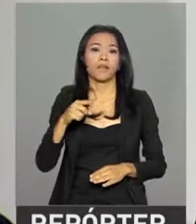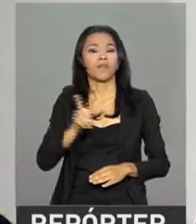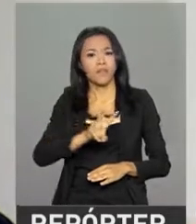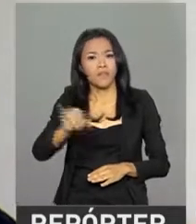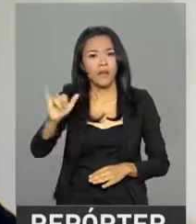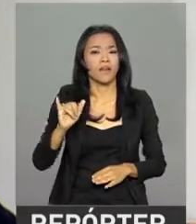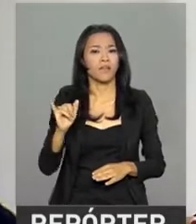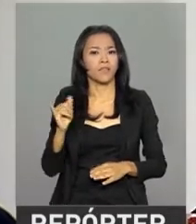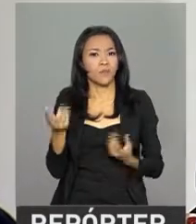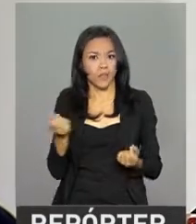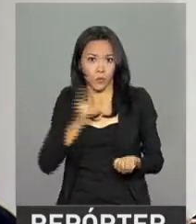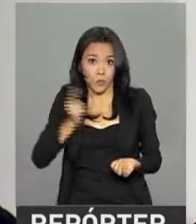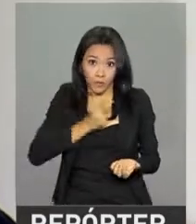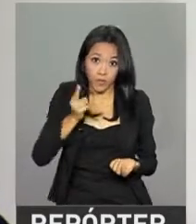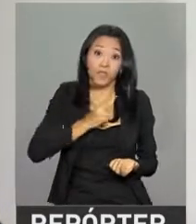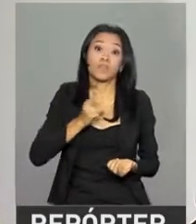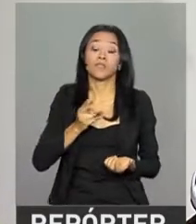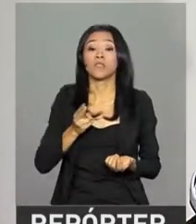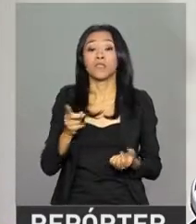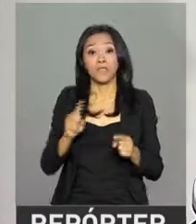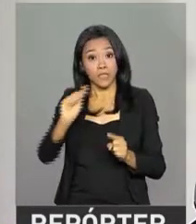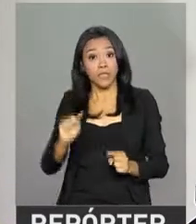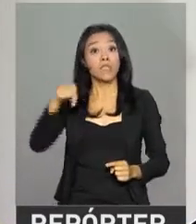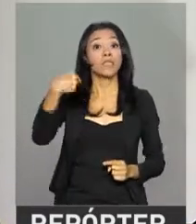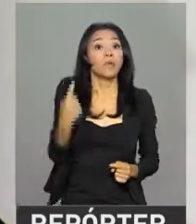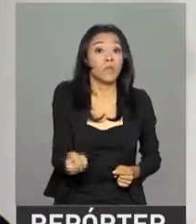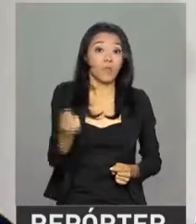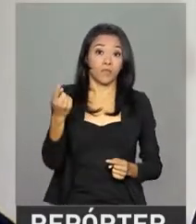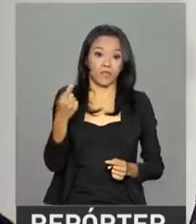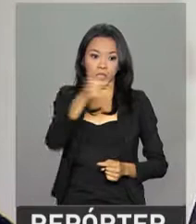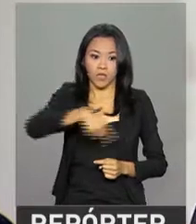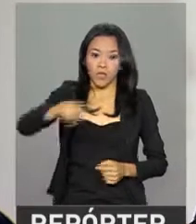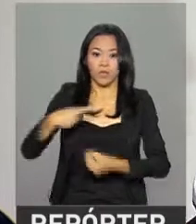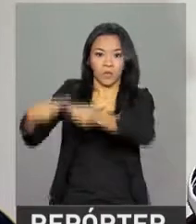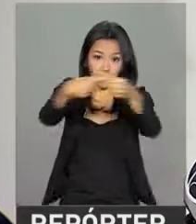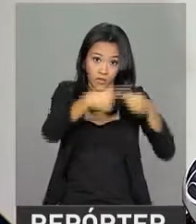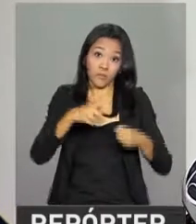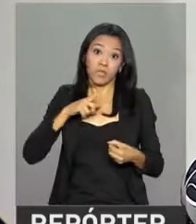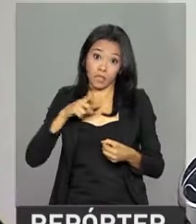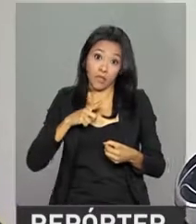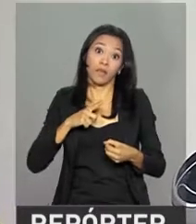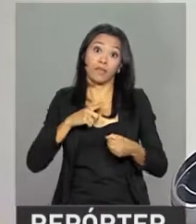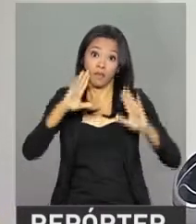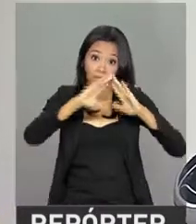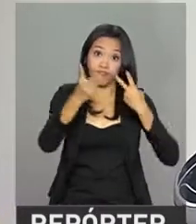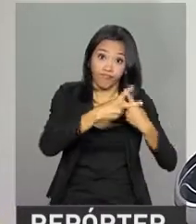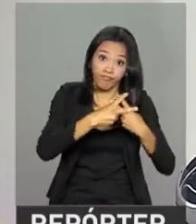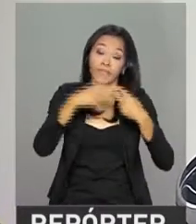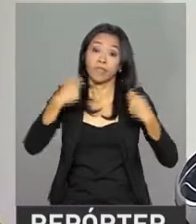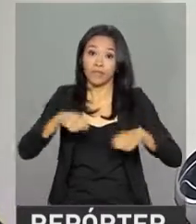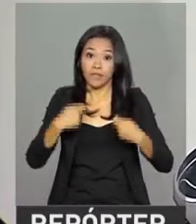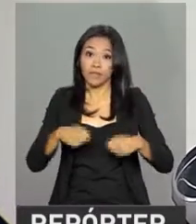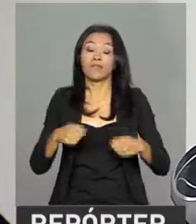atenderem algumas exigências legais e, em seguida, os municípios que possuem unidades prisional também devem fazer o mesmo. Né? E